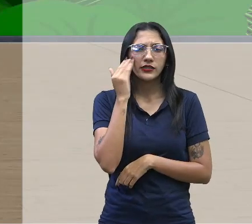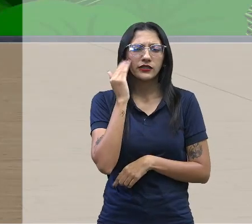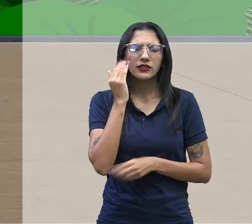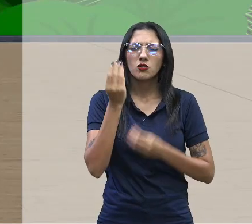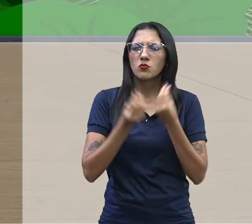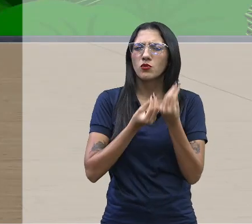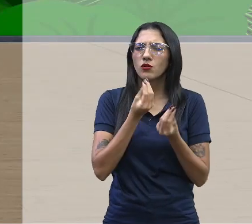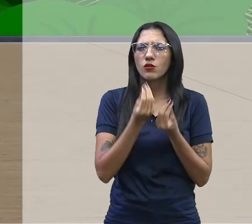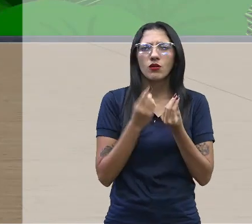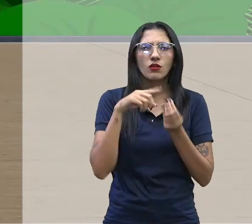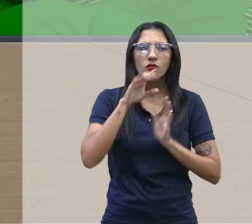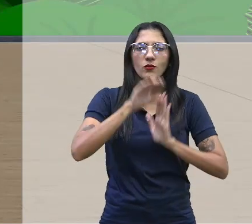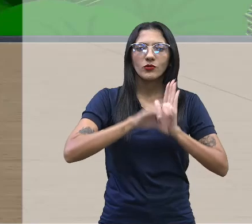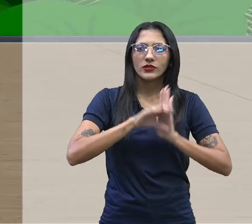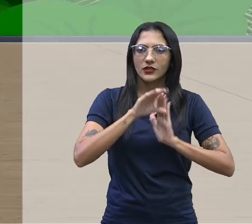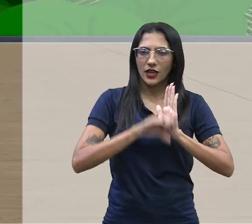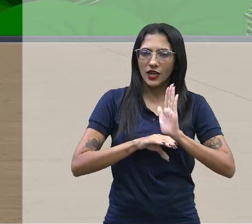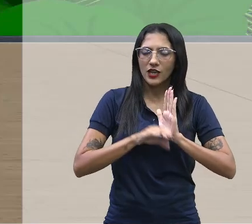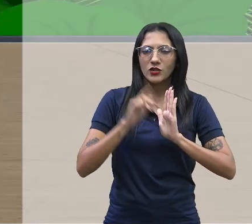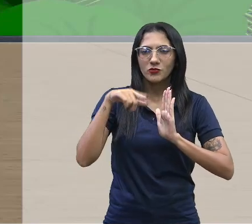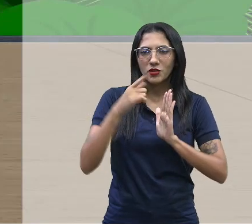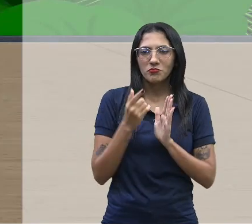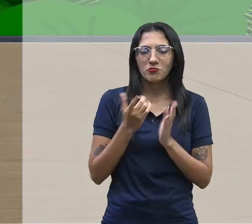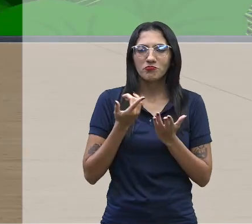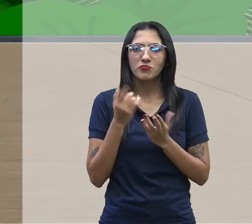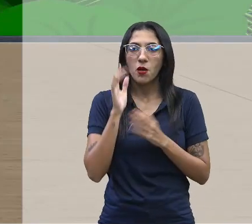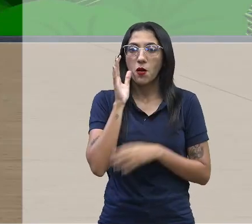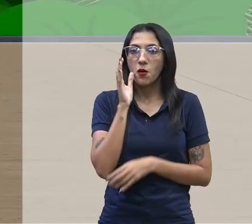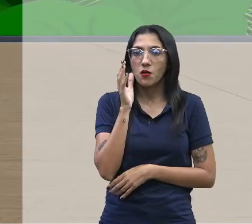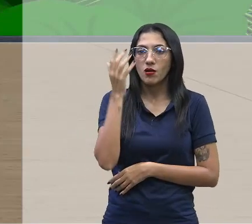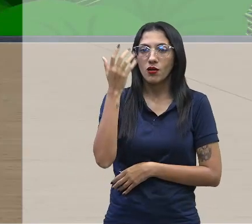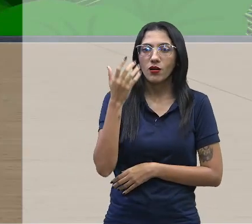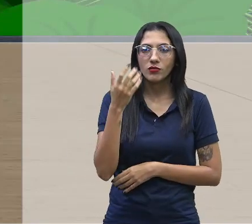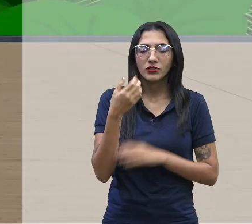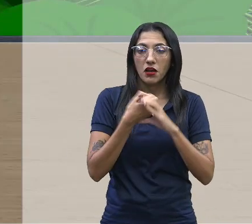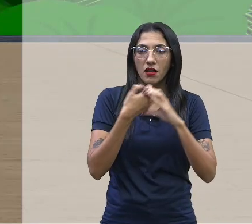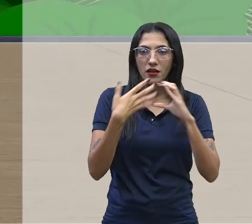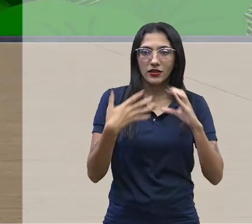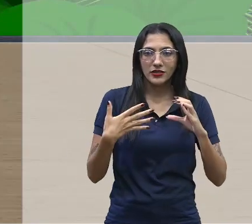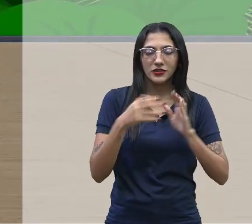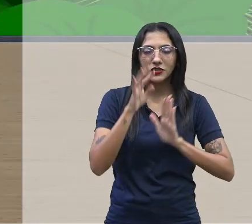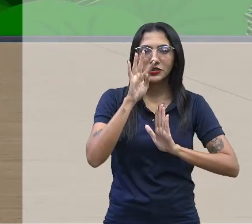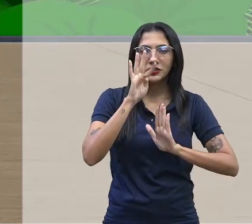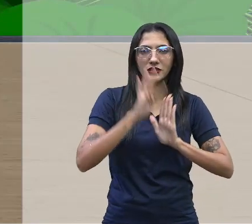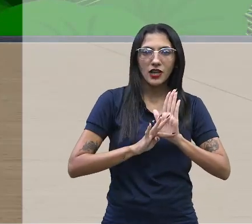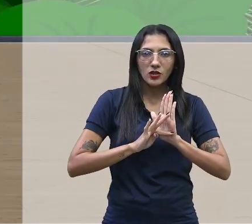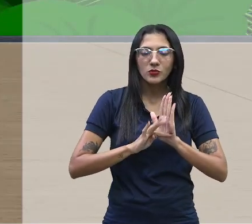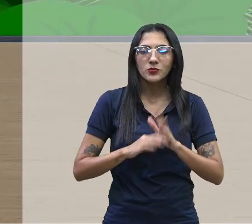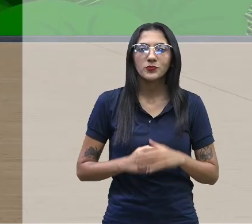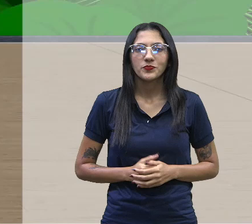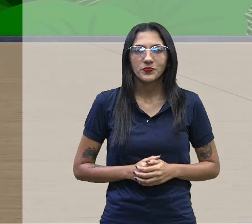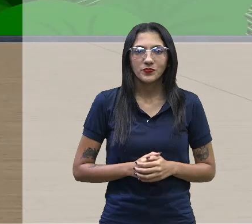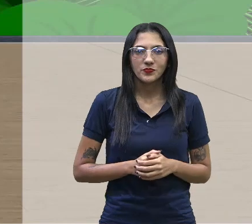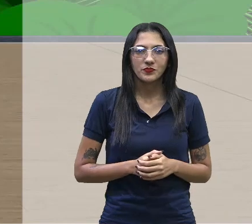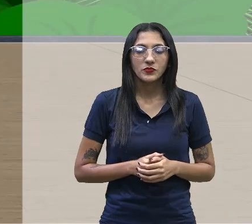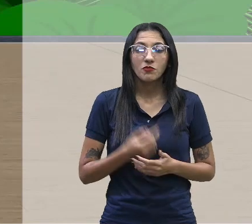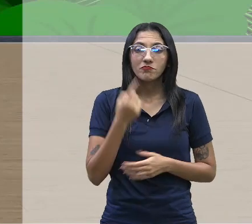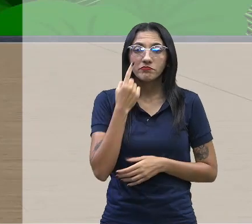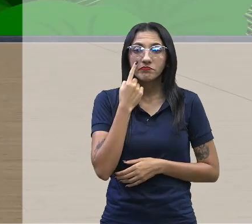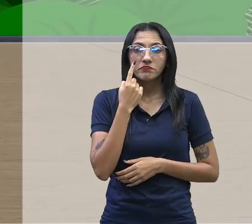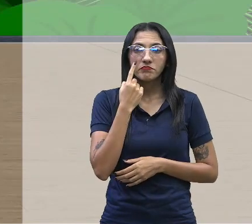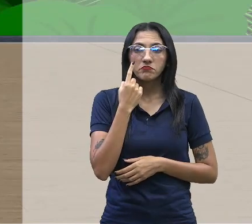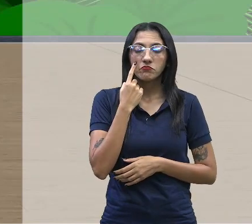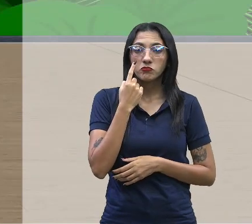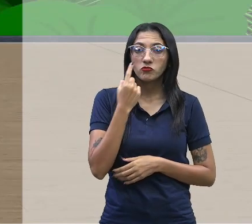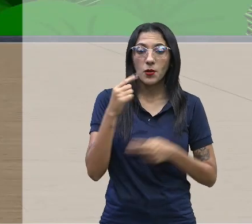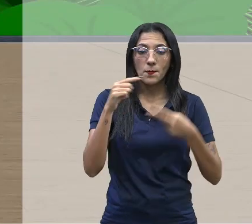conceituação desse fenômeno linguístico chamado intertextualidade, turma, vamos ver dois